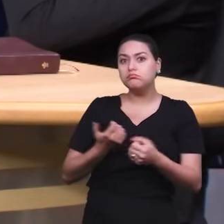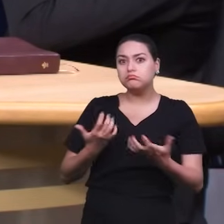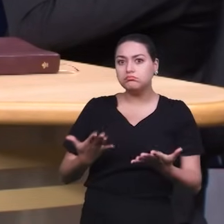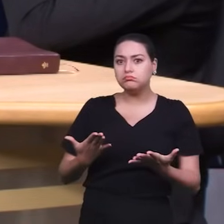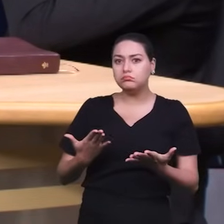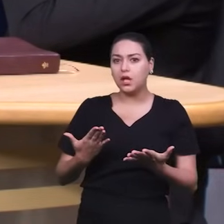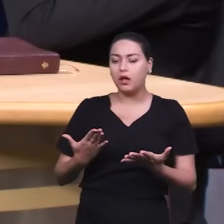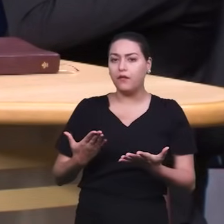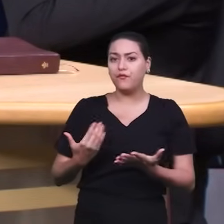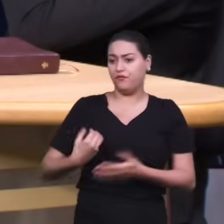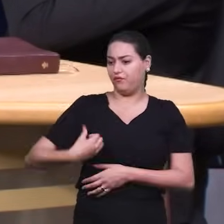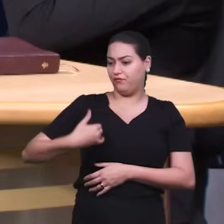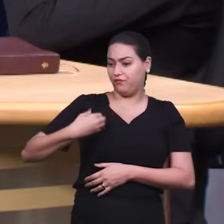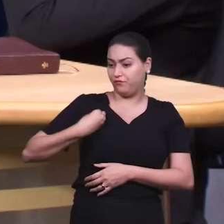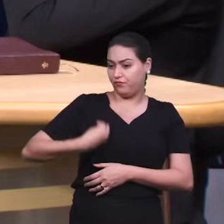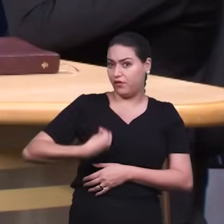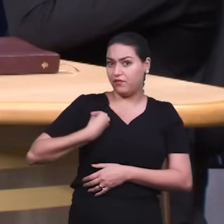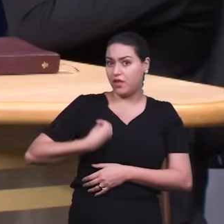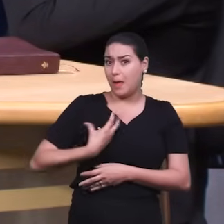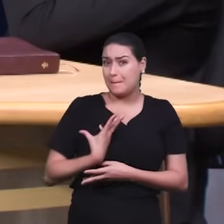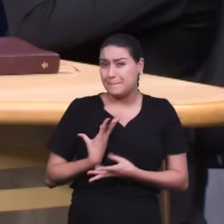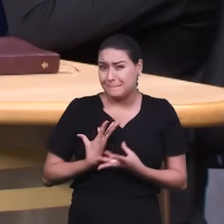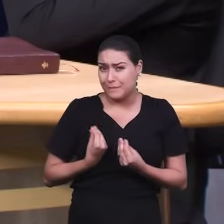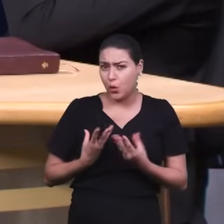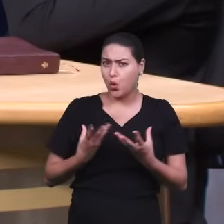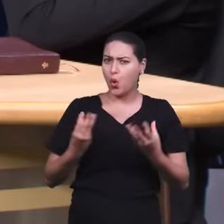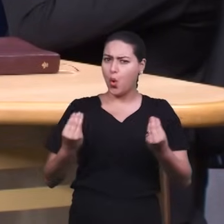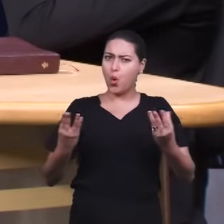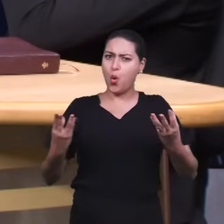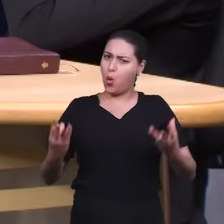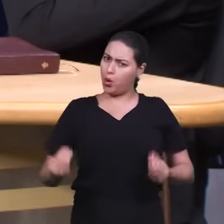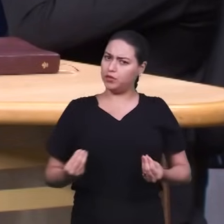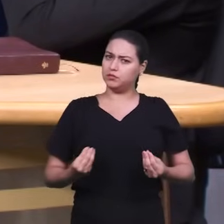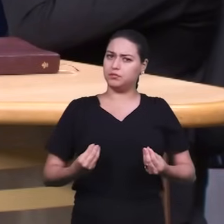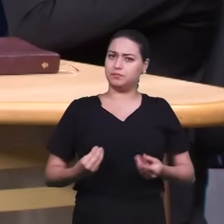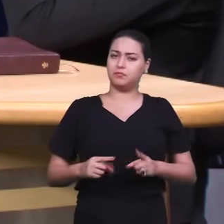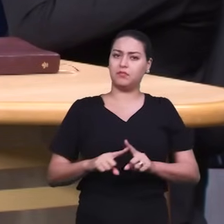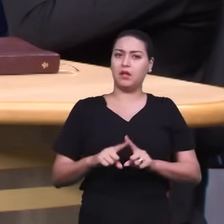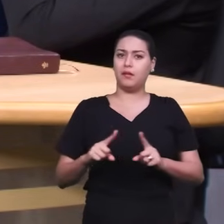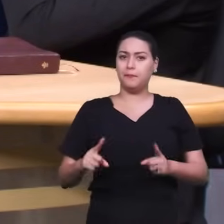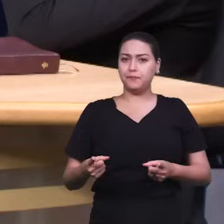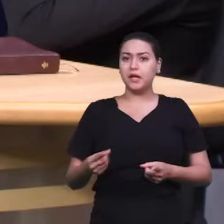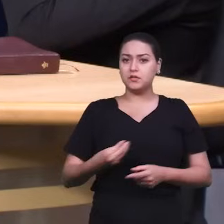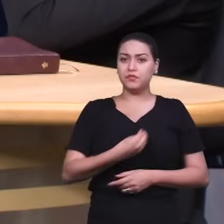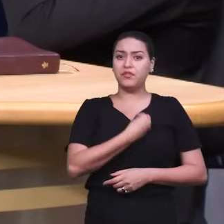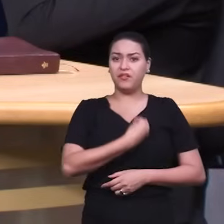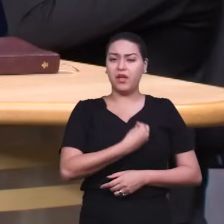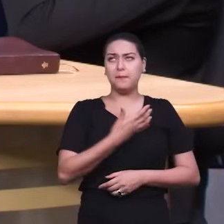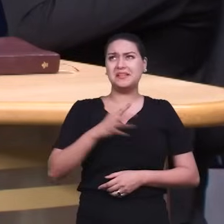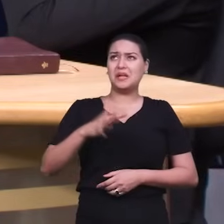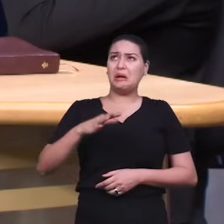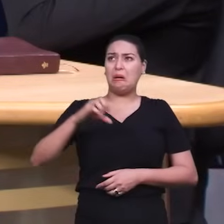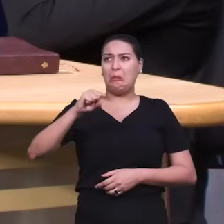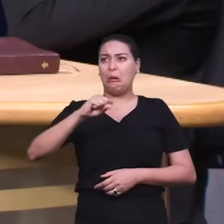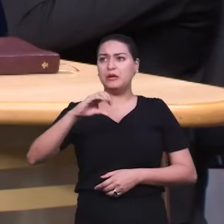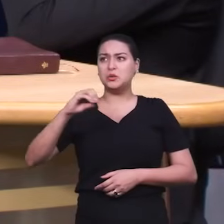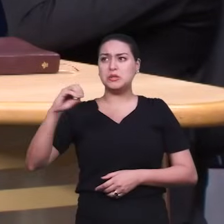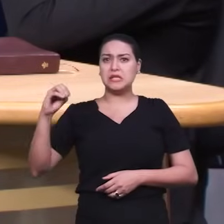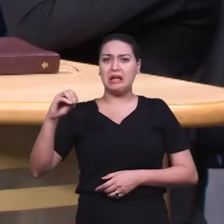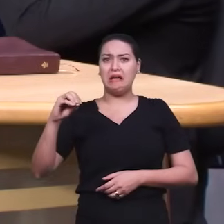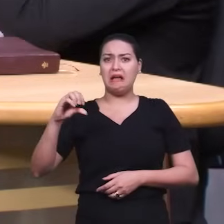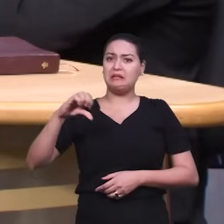se as outras pessoas viviam tanto certo. Assim. Mas esses indivíduos que o Senhor colocou na palavra, eles